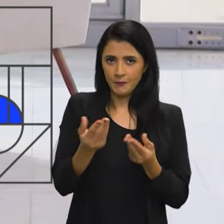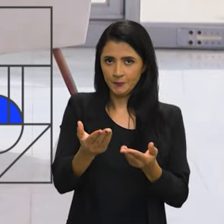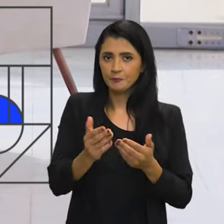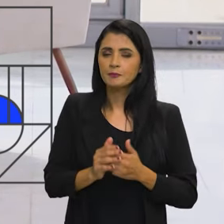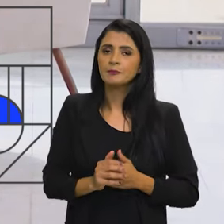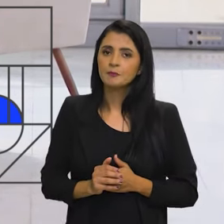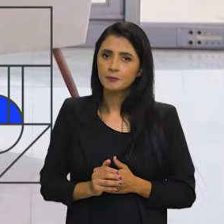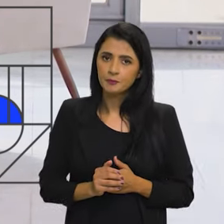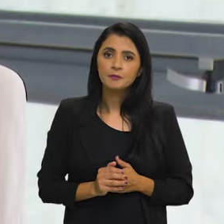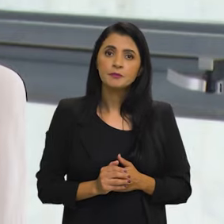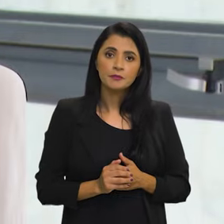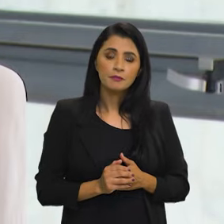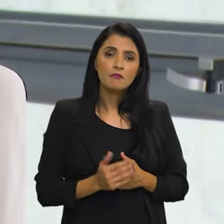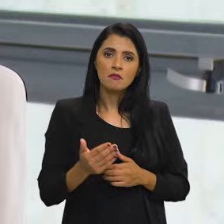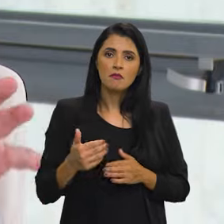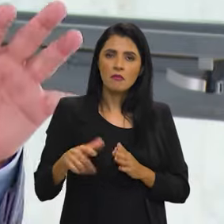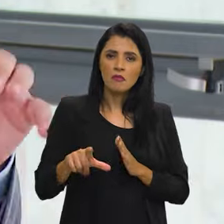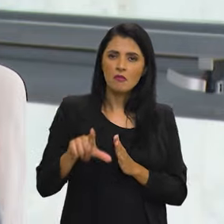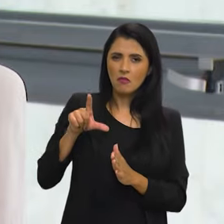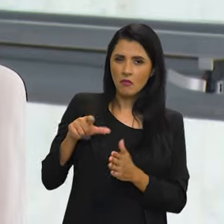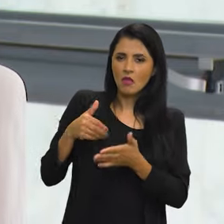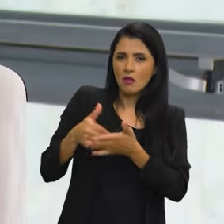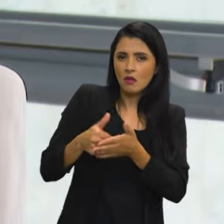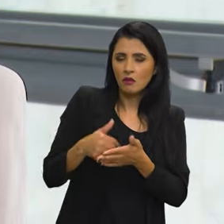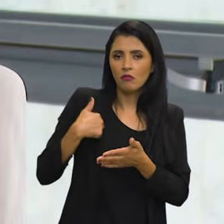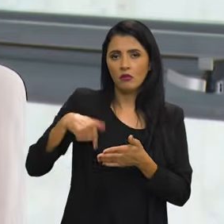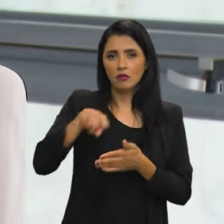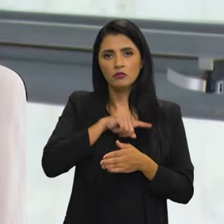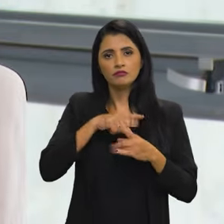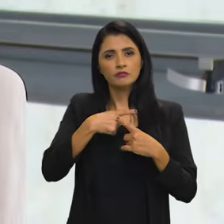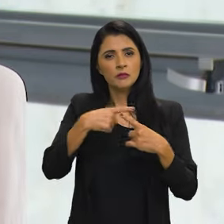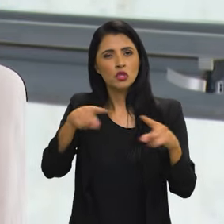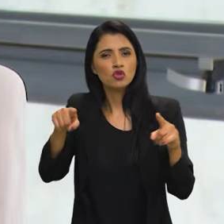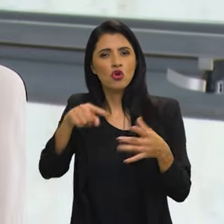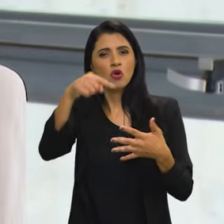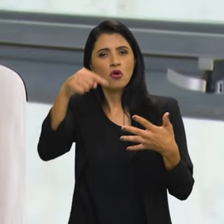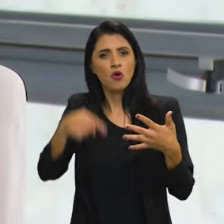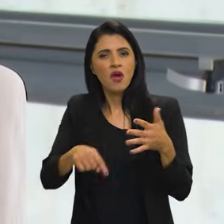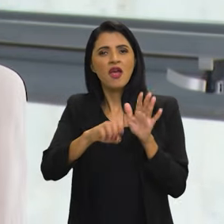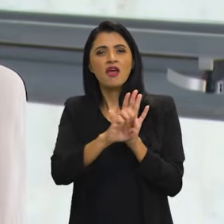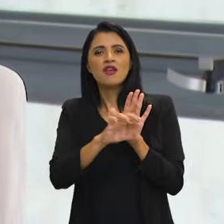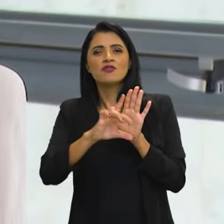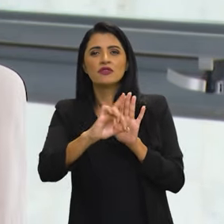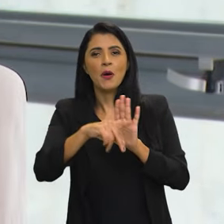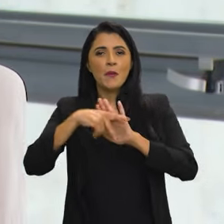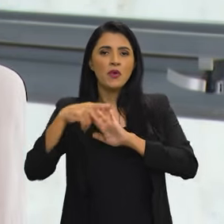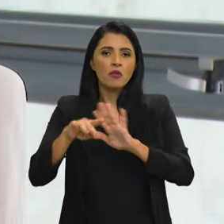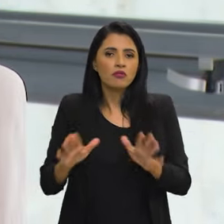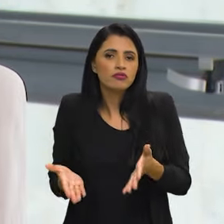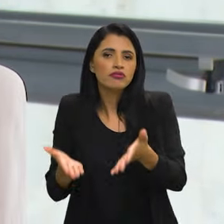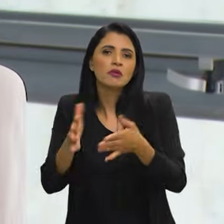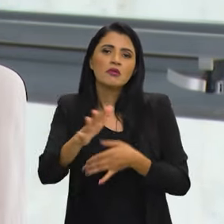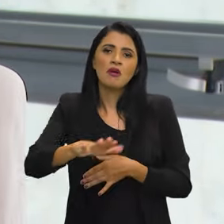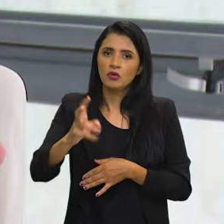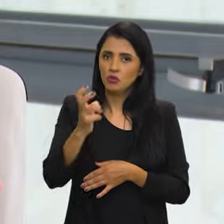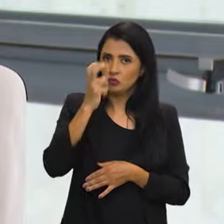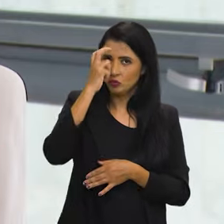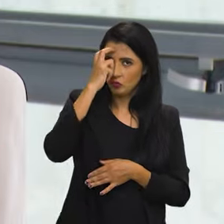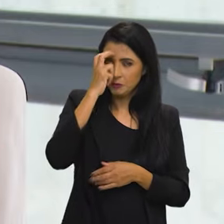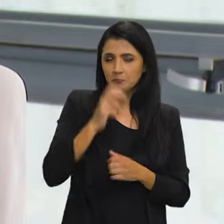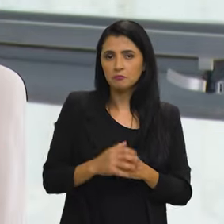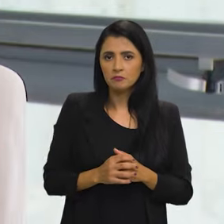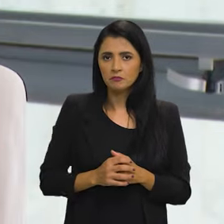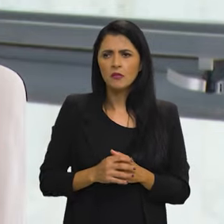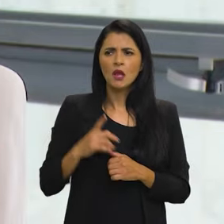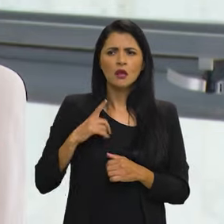exemplos recentemente nós lançamos uma série de editais de fomento na área da